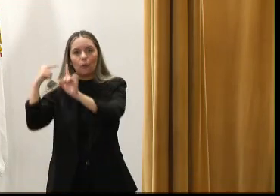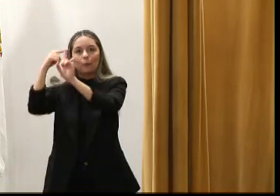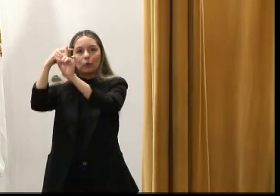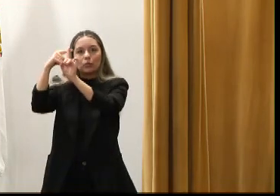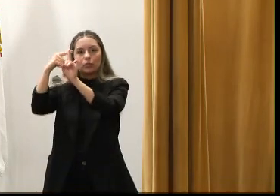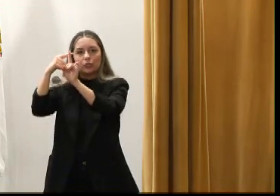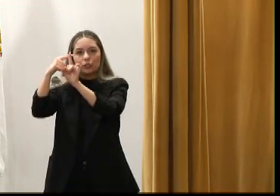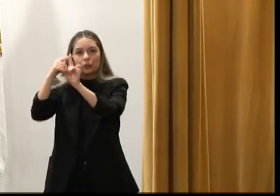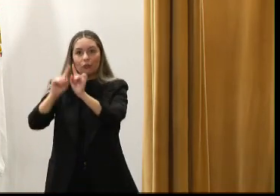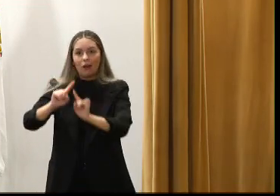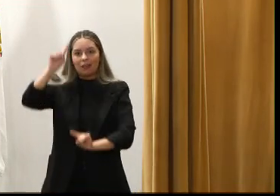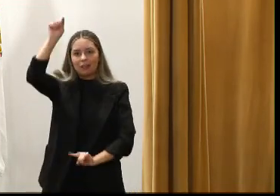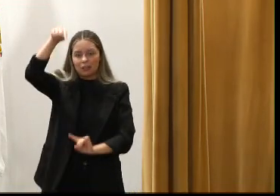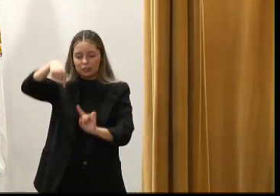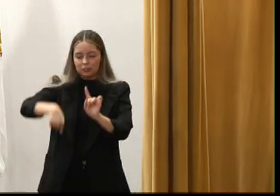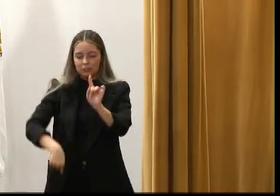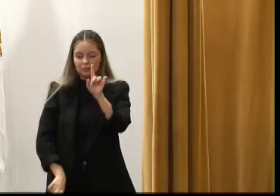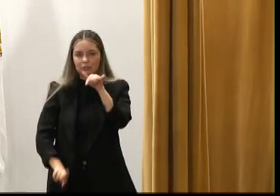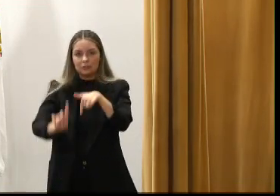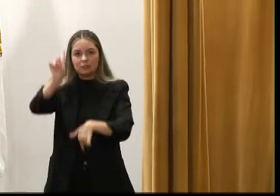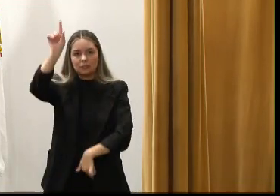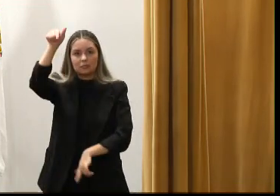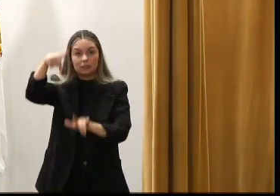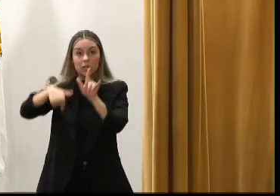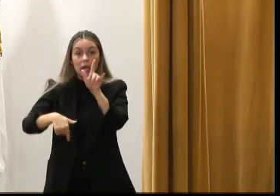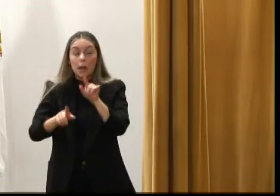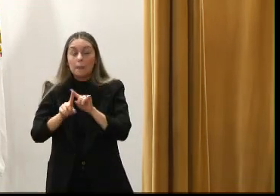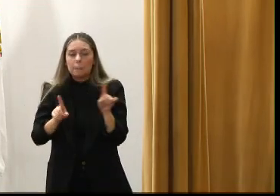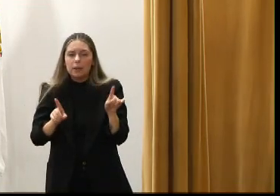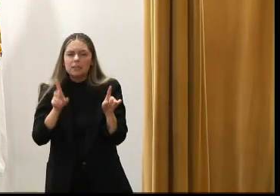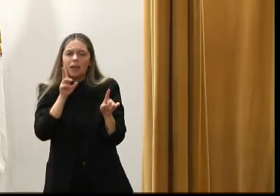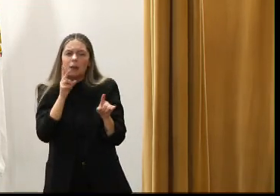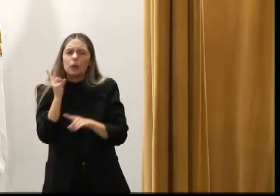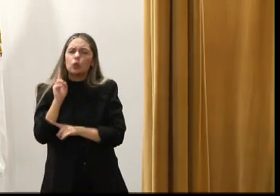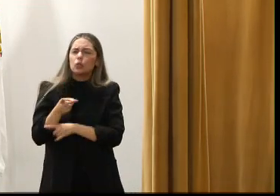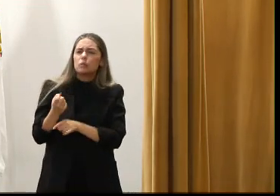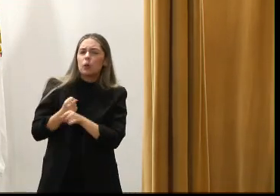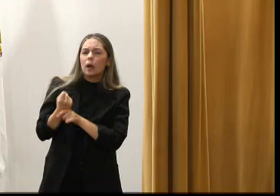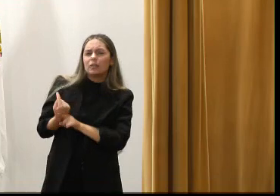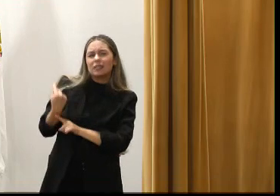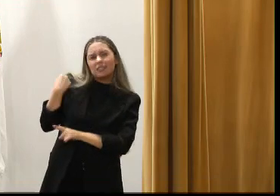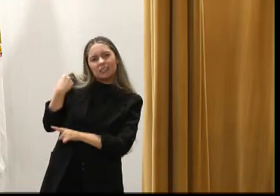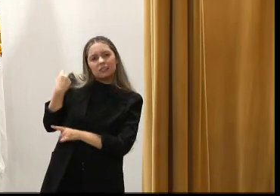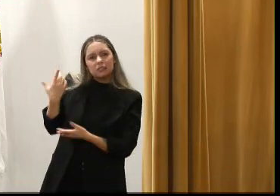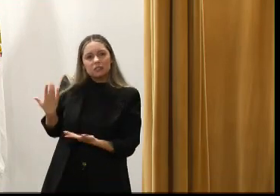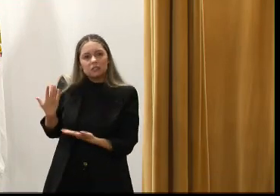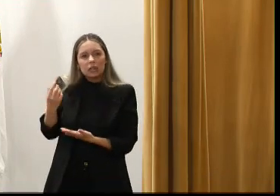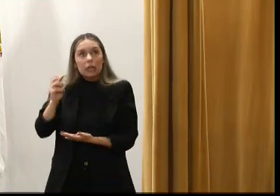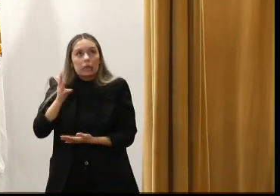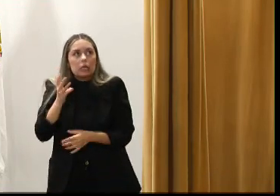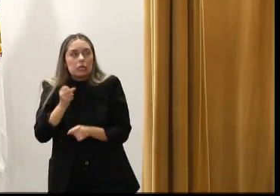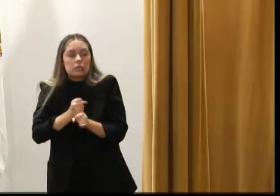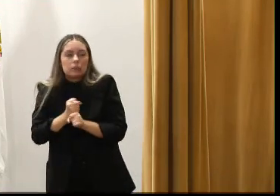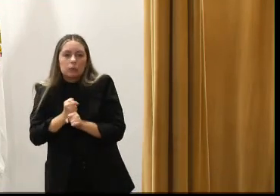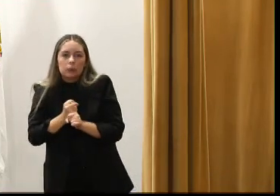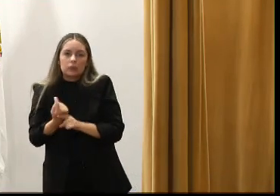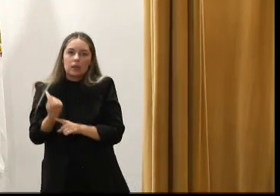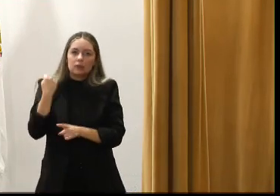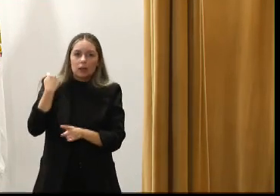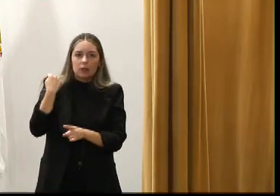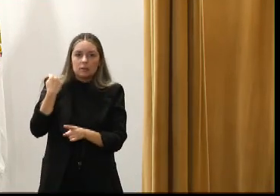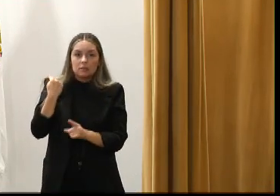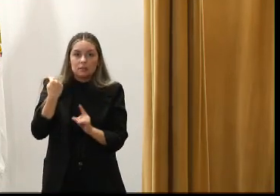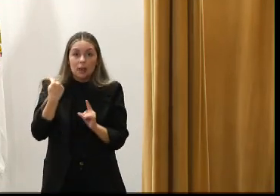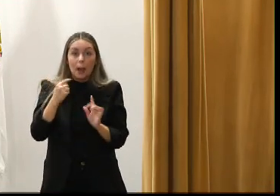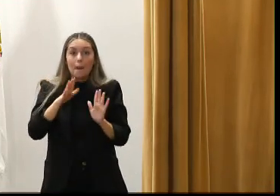estamos variando. Agora lembre, 2.000 anos atrás, 3.000 anos atrás, o nível do